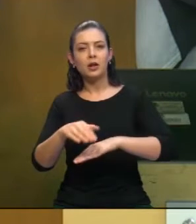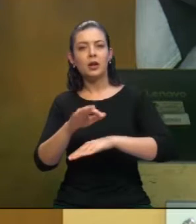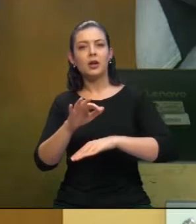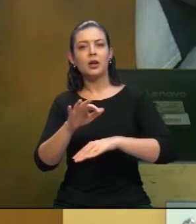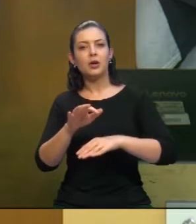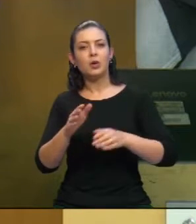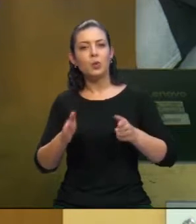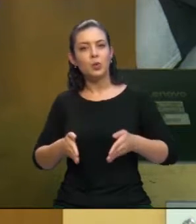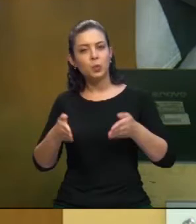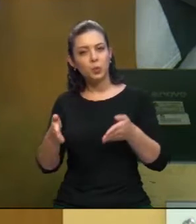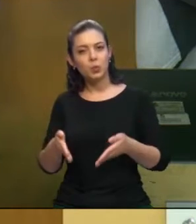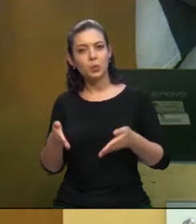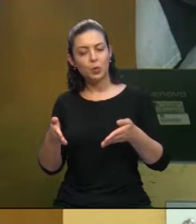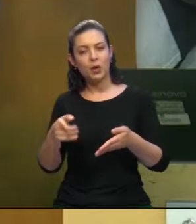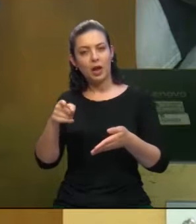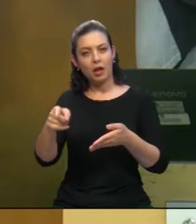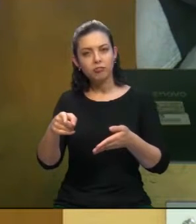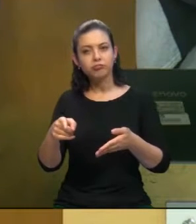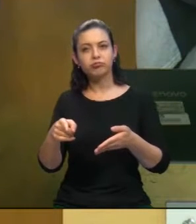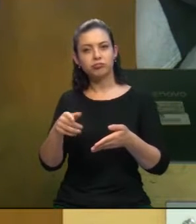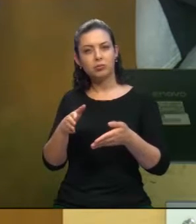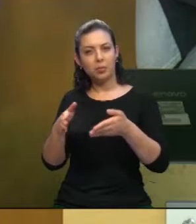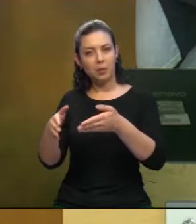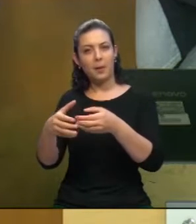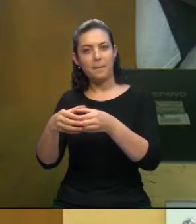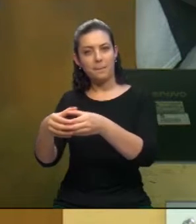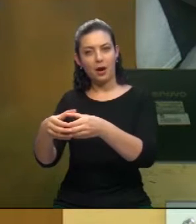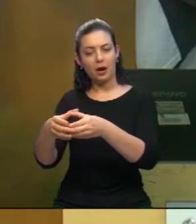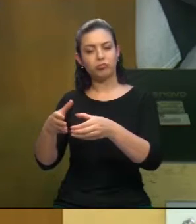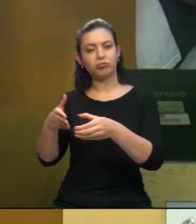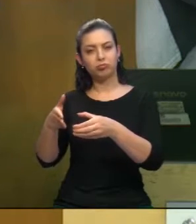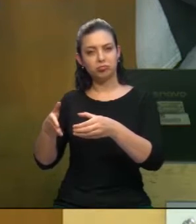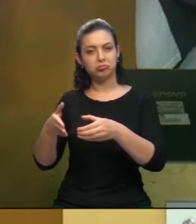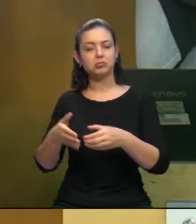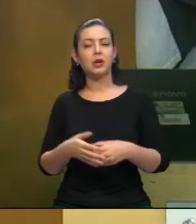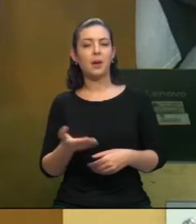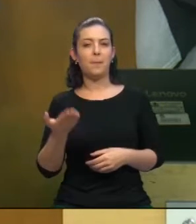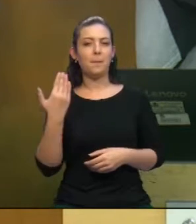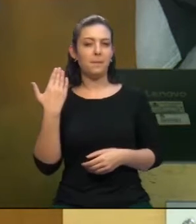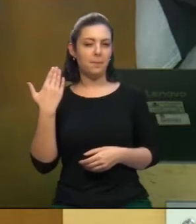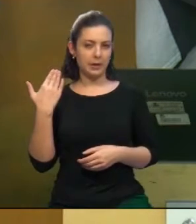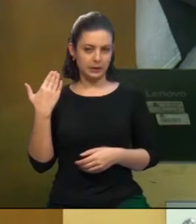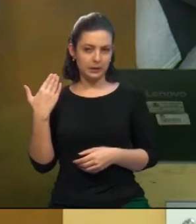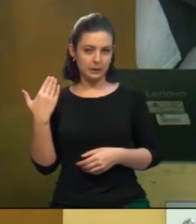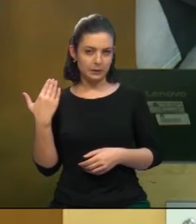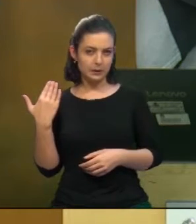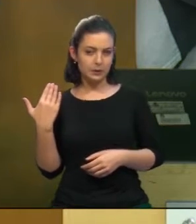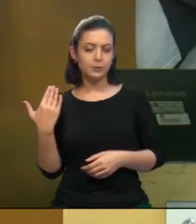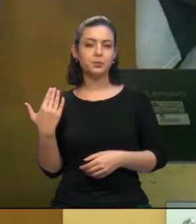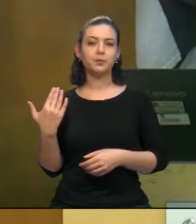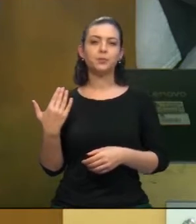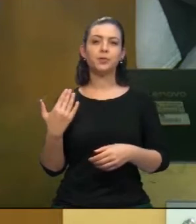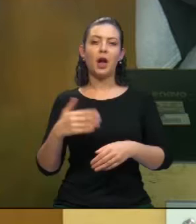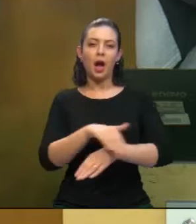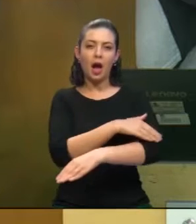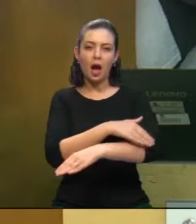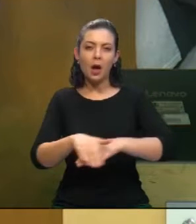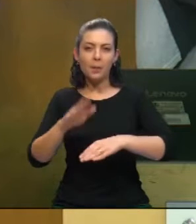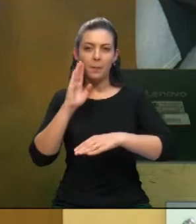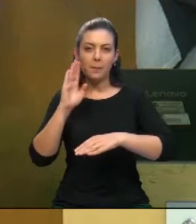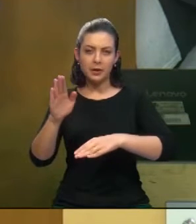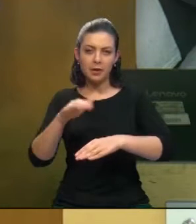do pagador de renda quem vai sentido bairro então no passado a rodovia era uma